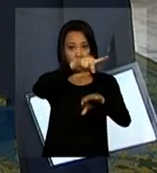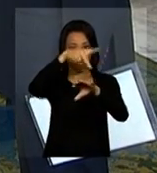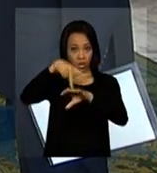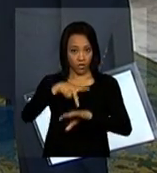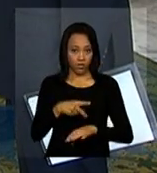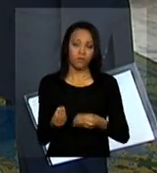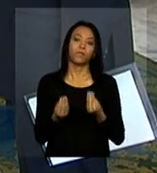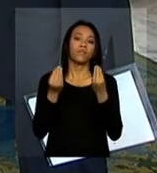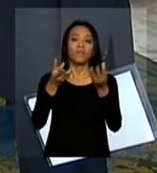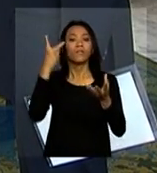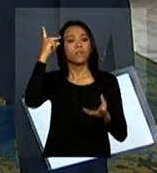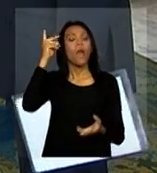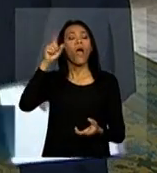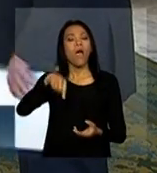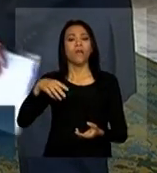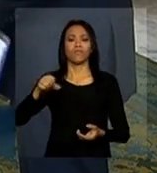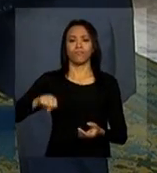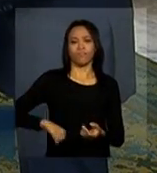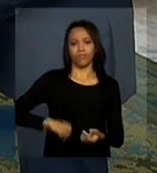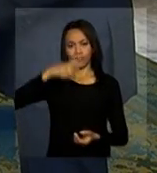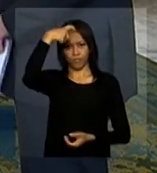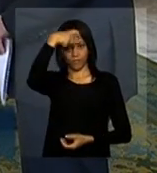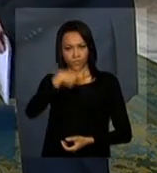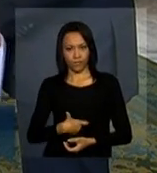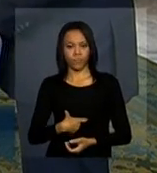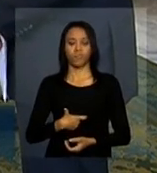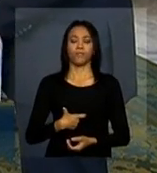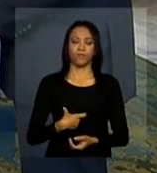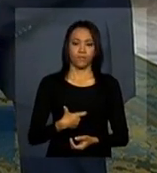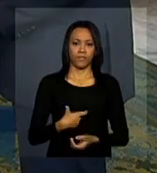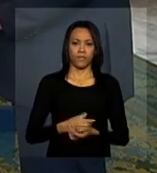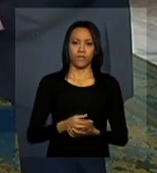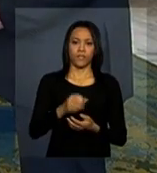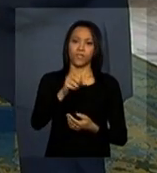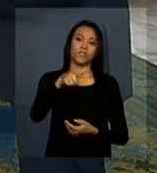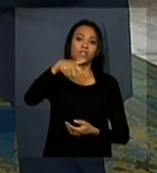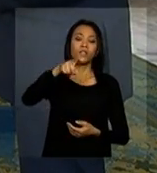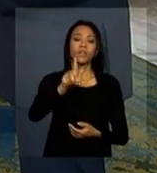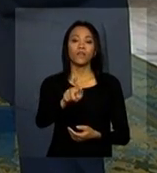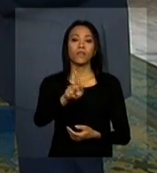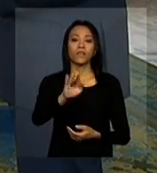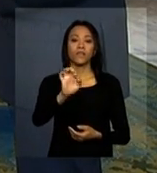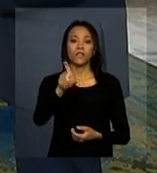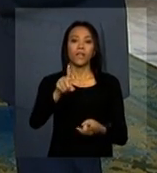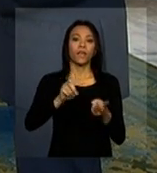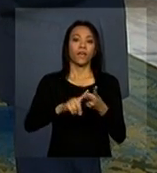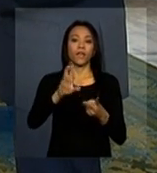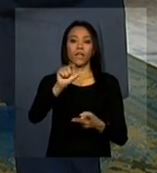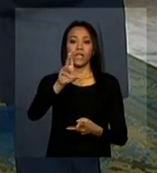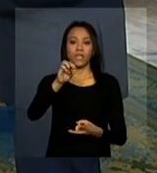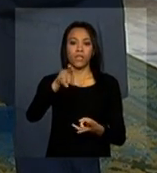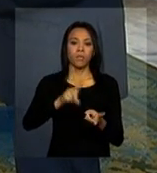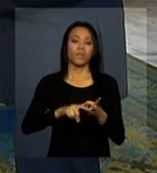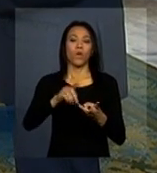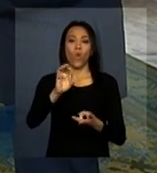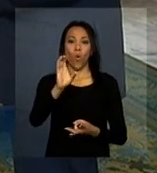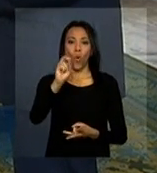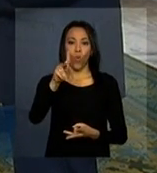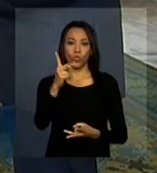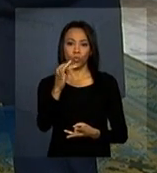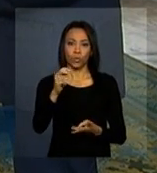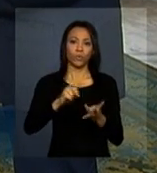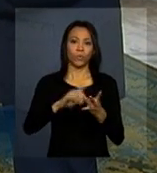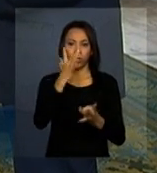Rousseff. São diplomatas de Guiné Equatorial, do Líbano, de Honduras, Sri Lanka,